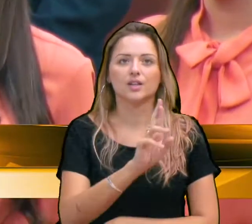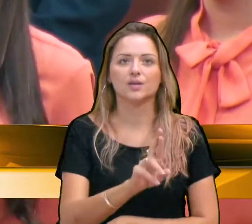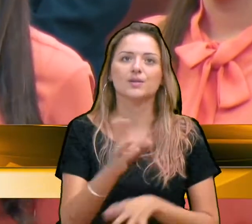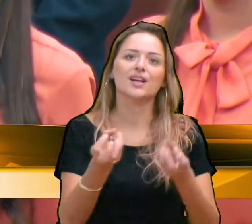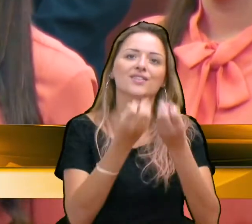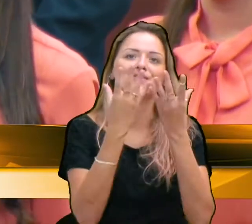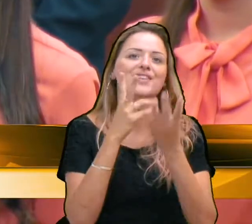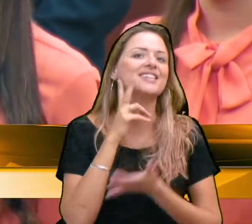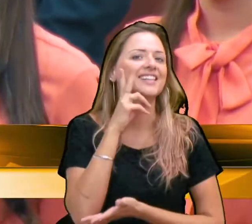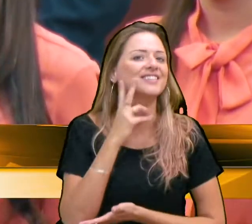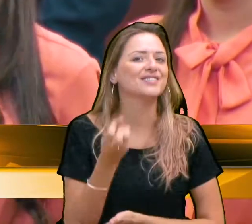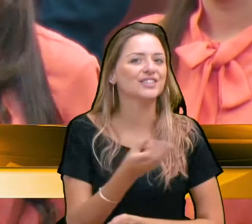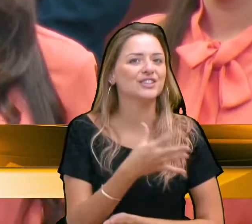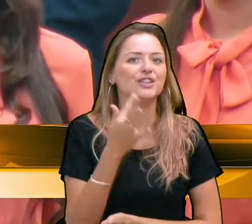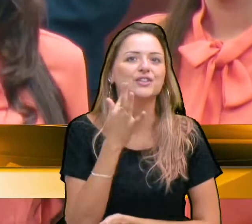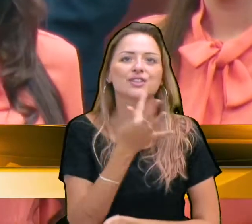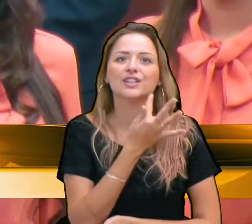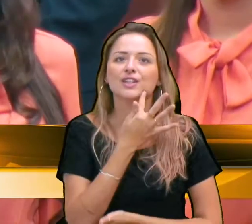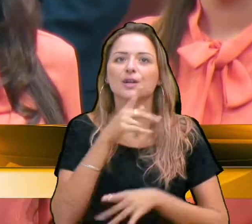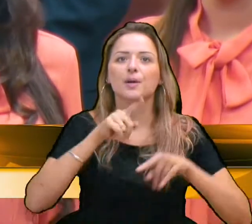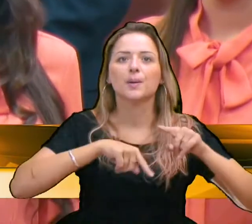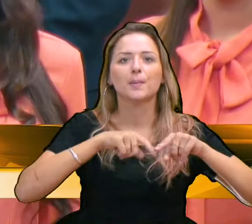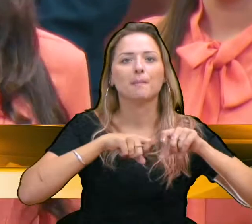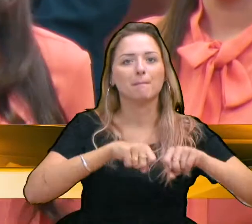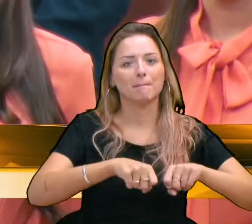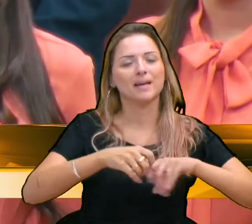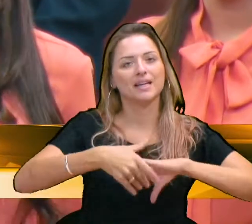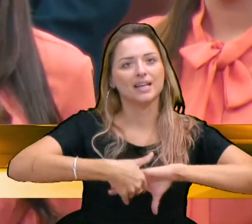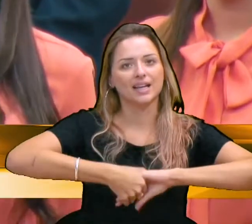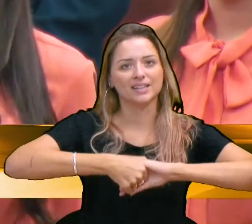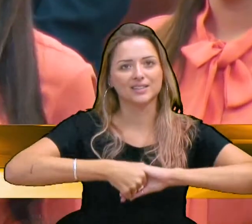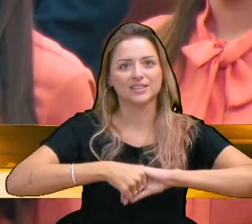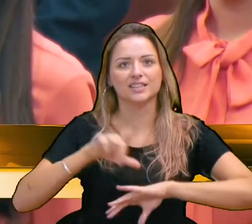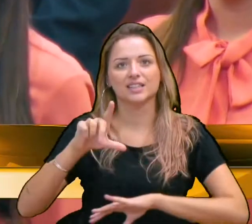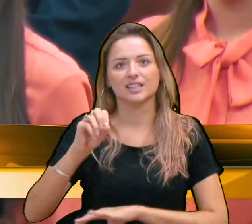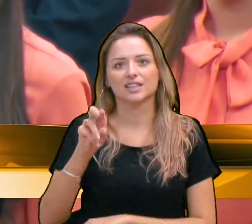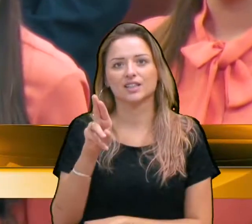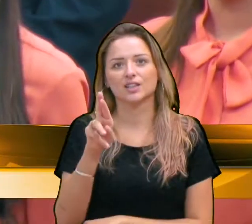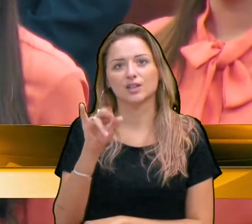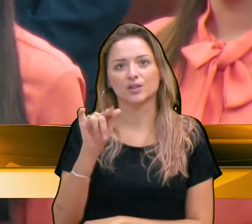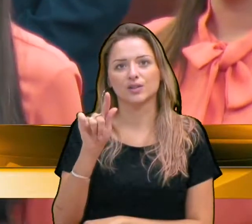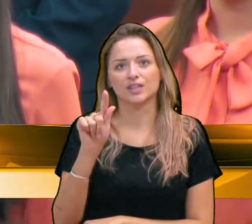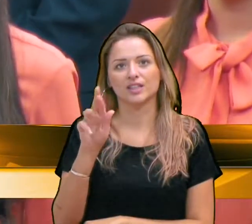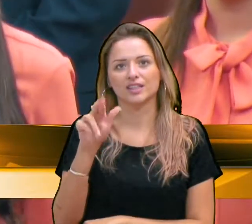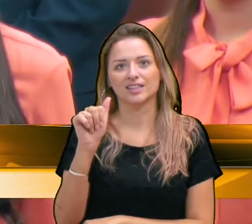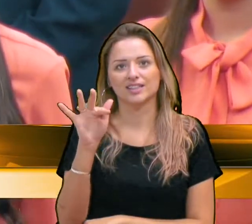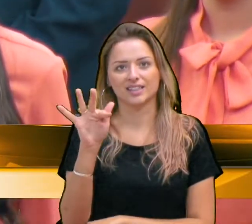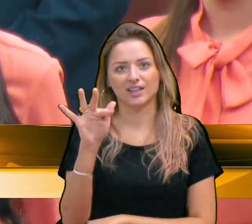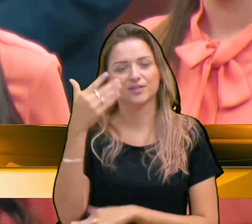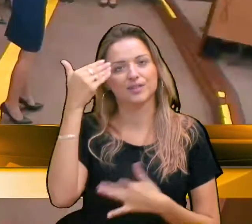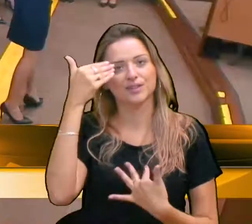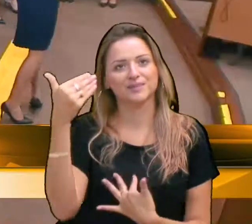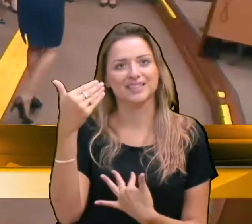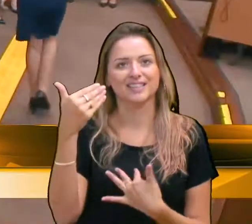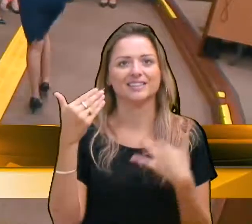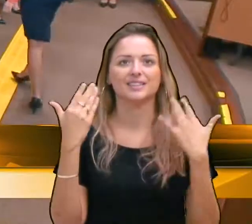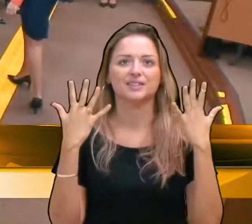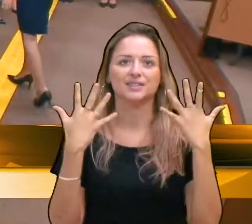do Vinho Novo de Forqueta, Supermercados Andreassa e Lori Graf, gráfica e editora. Muito obrigada.